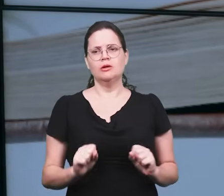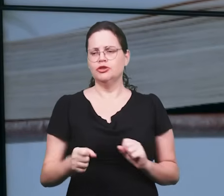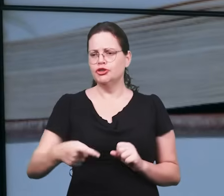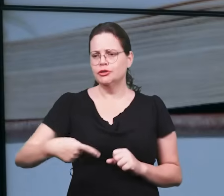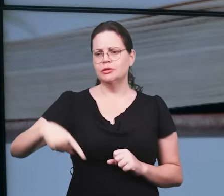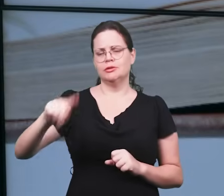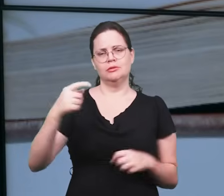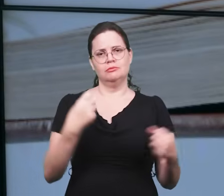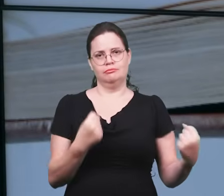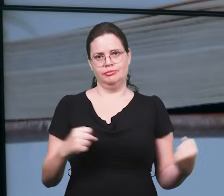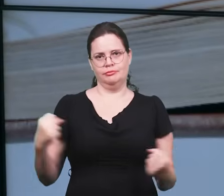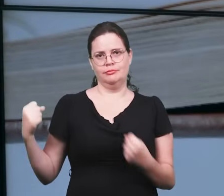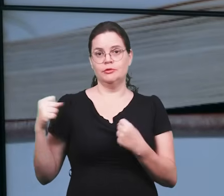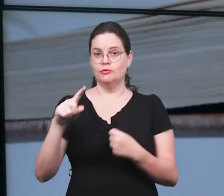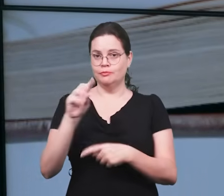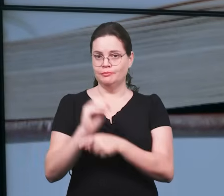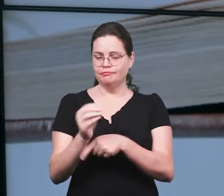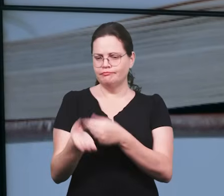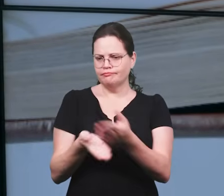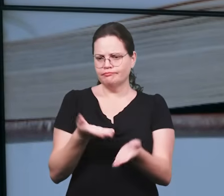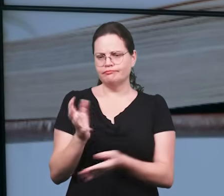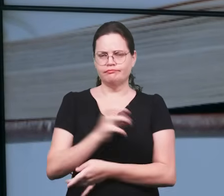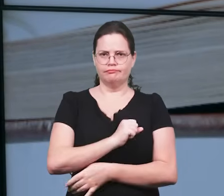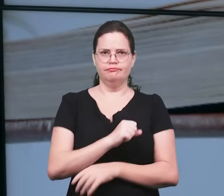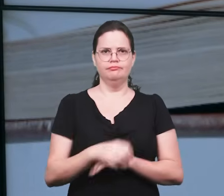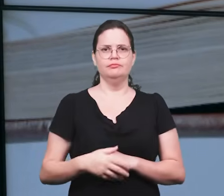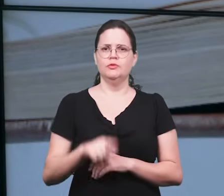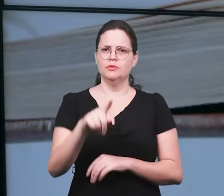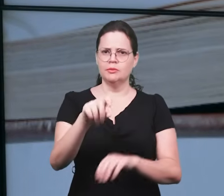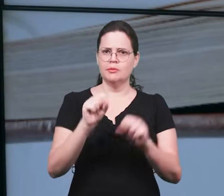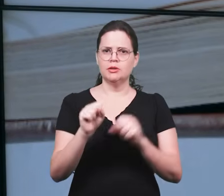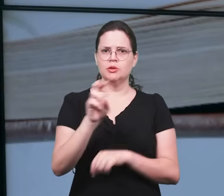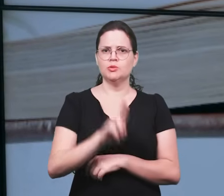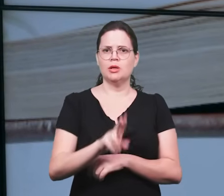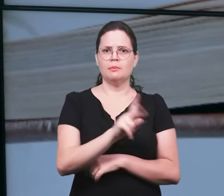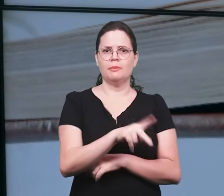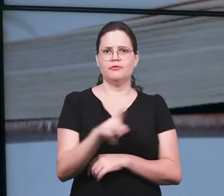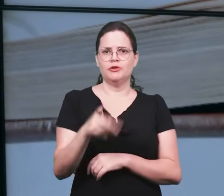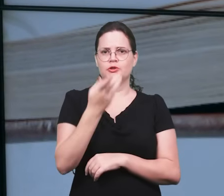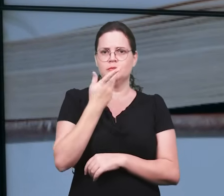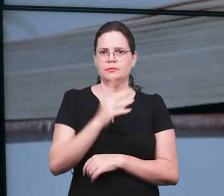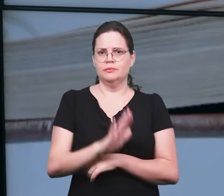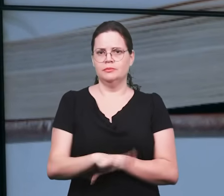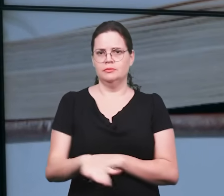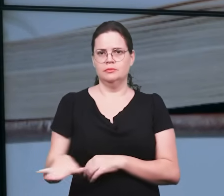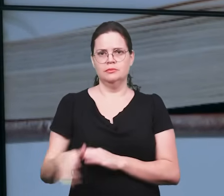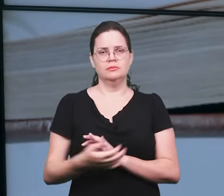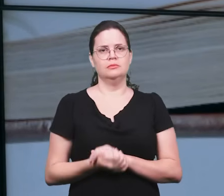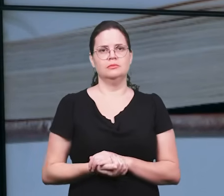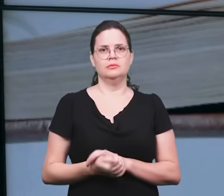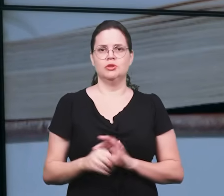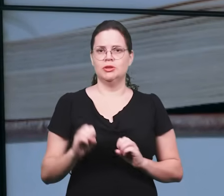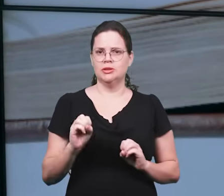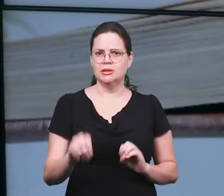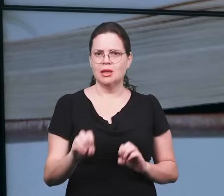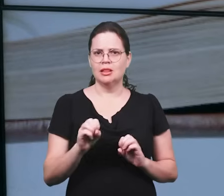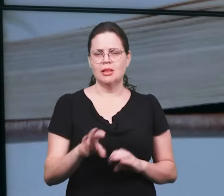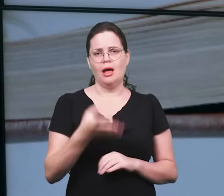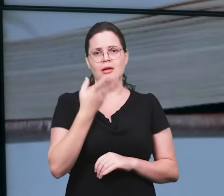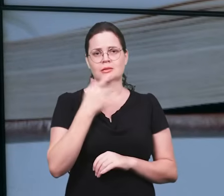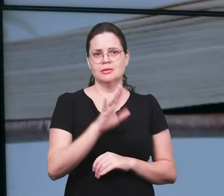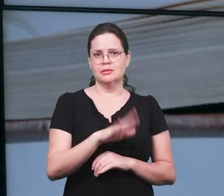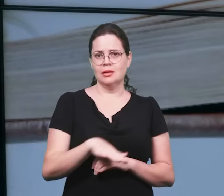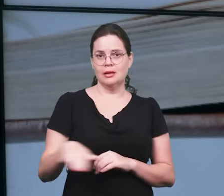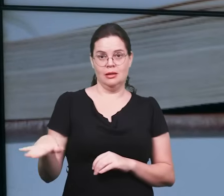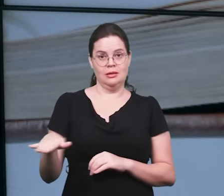cuidou com amor, né? Você pode ser usada como uma professora de criança, dá um ensino para as crianças, e